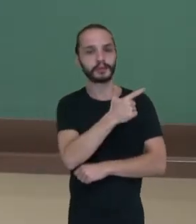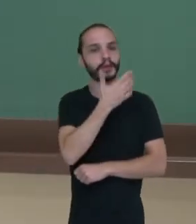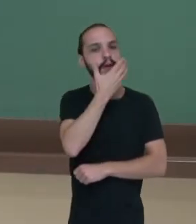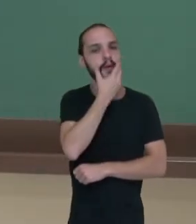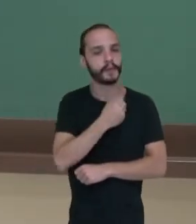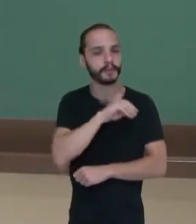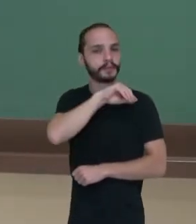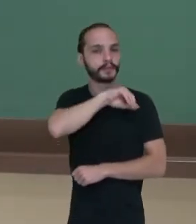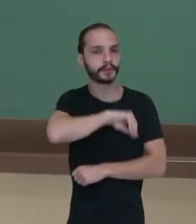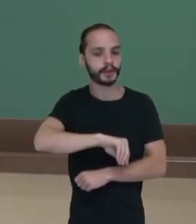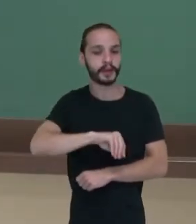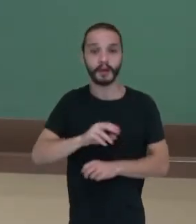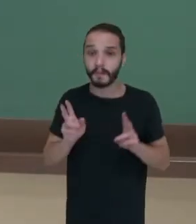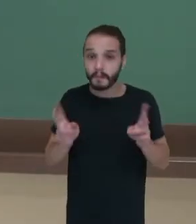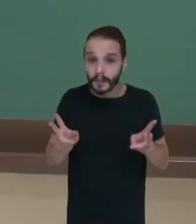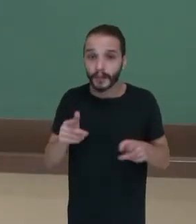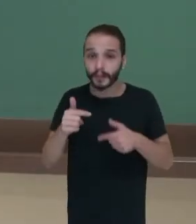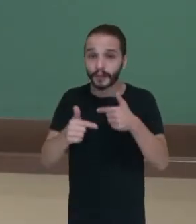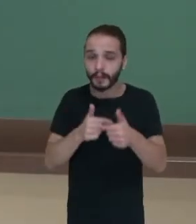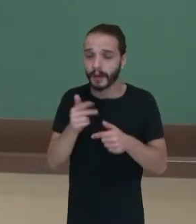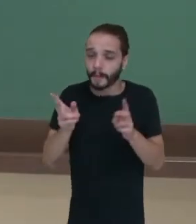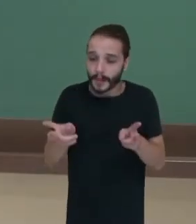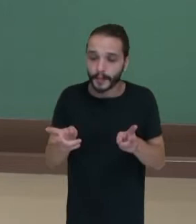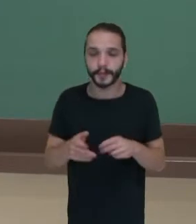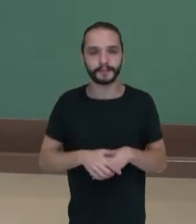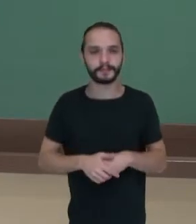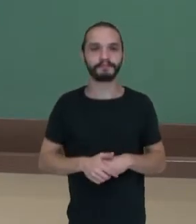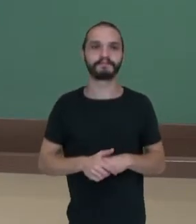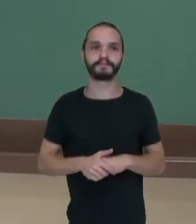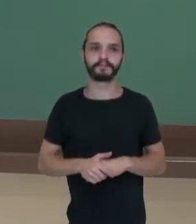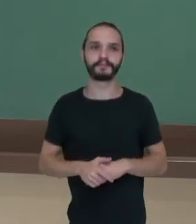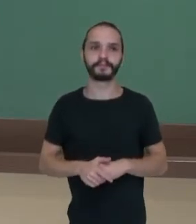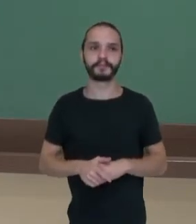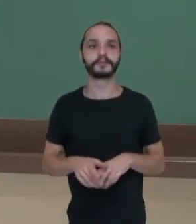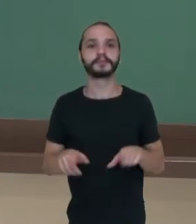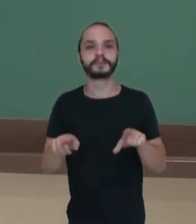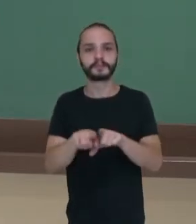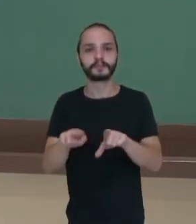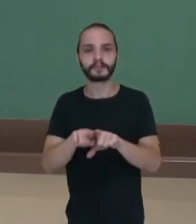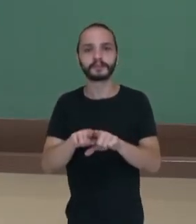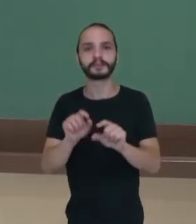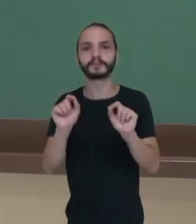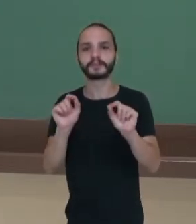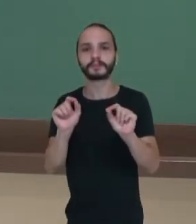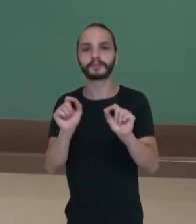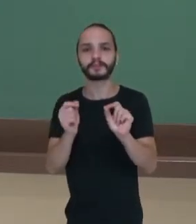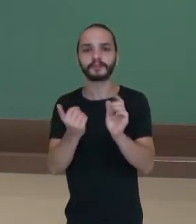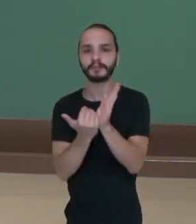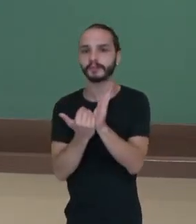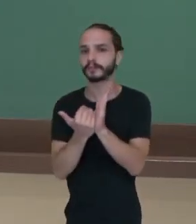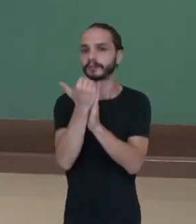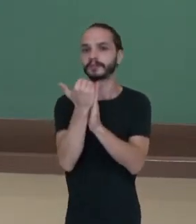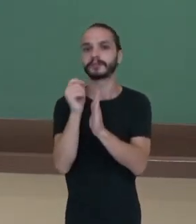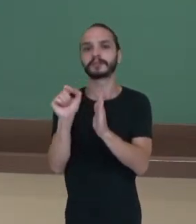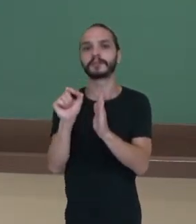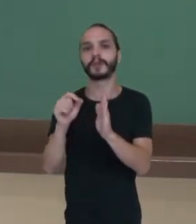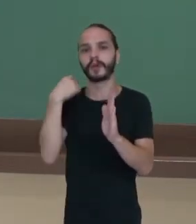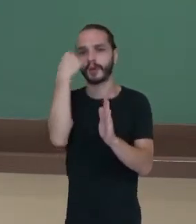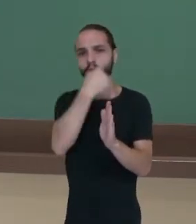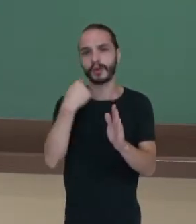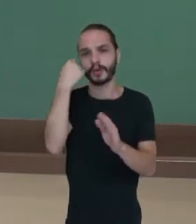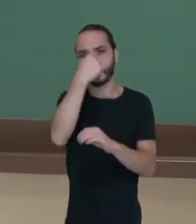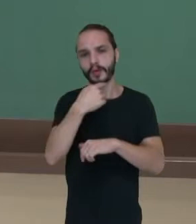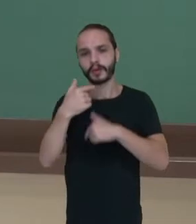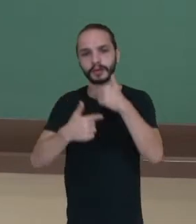mesmo desenvolvendo ali as mesmas atividades. E também teve o aumento ali de jornada de trabalho